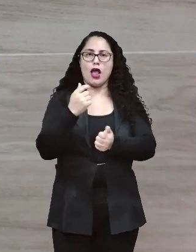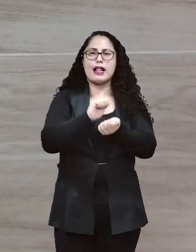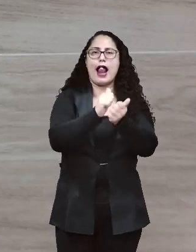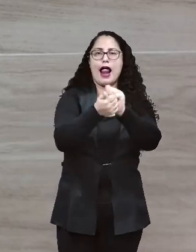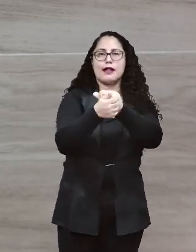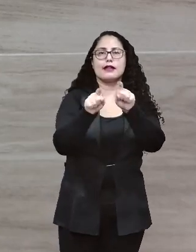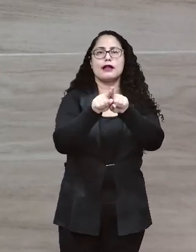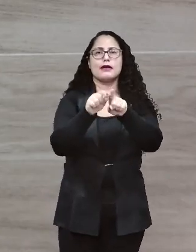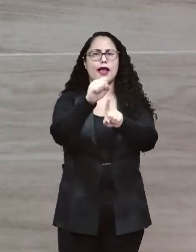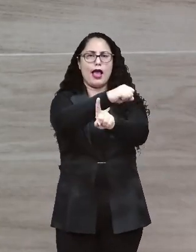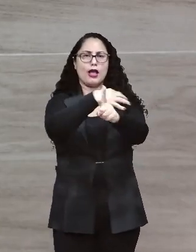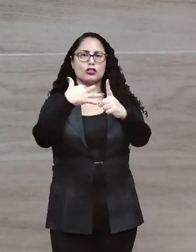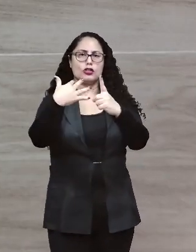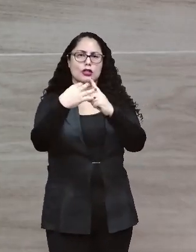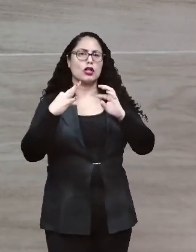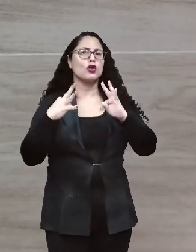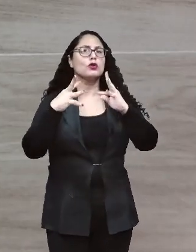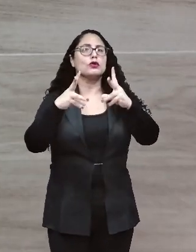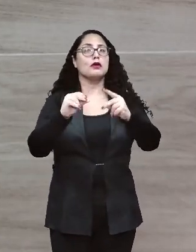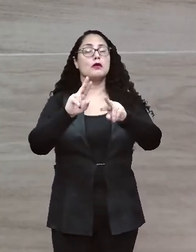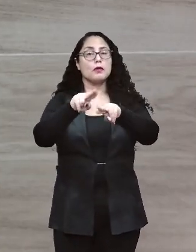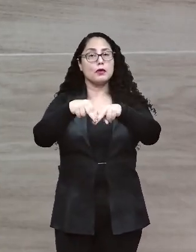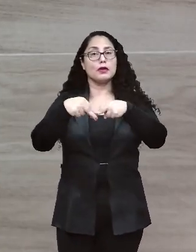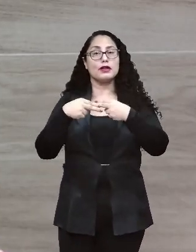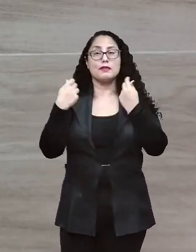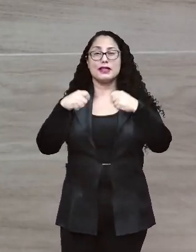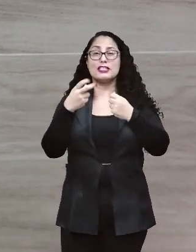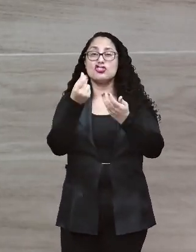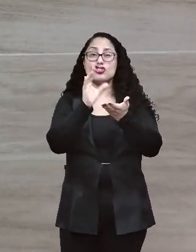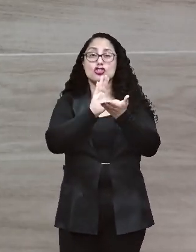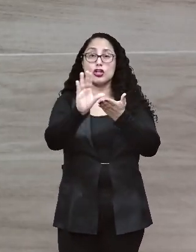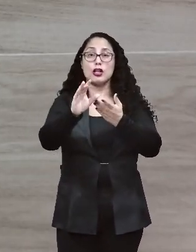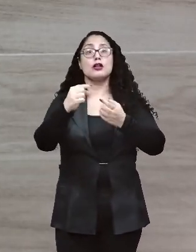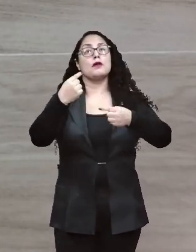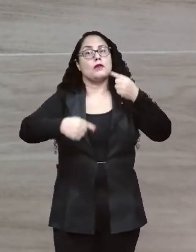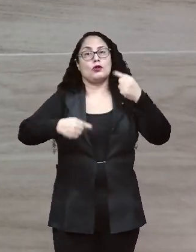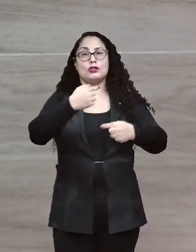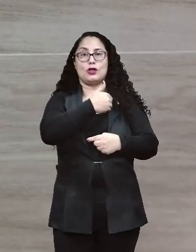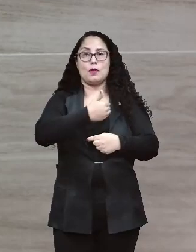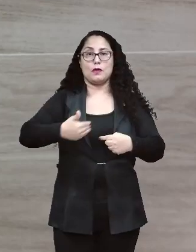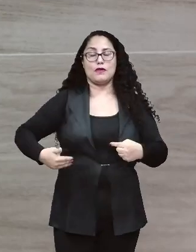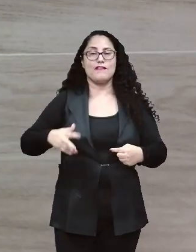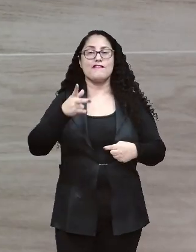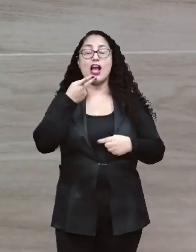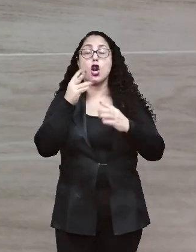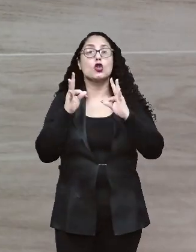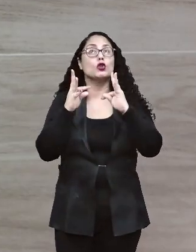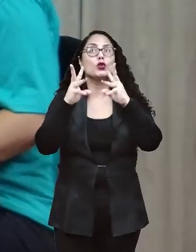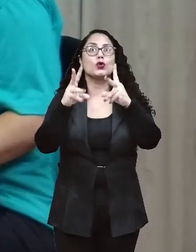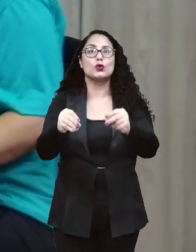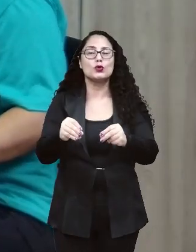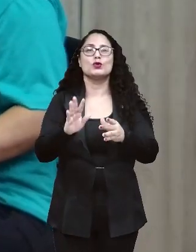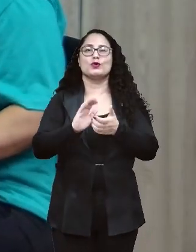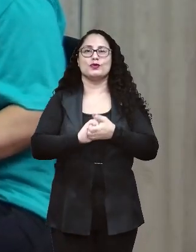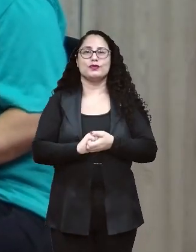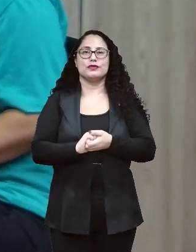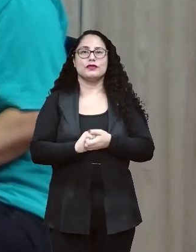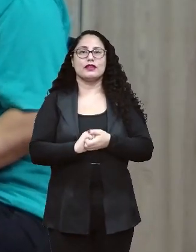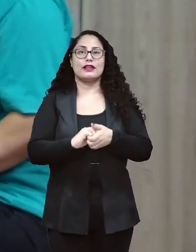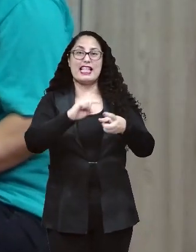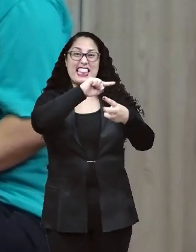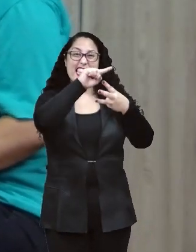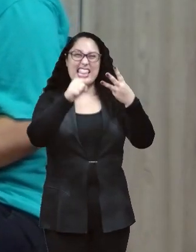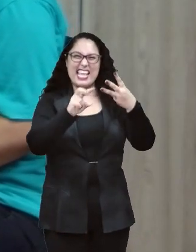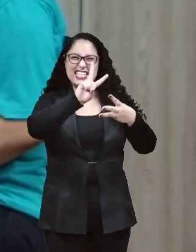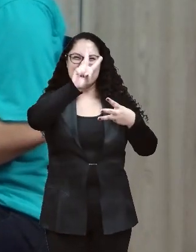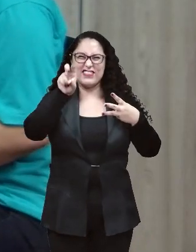adaptarmos e a sociedade como um todo. Para isso precisa de investimento em políticas públicas. Falou tudo. Você destacou 3